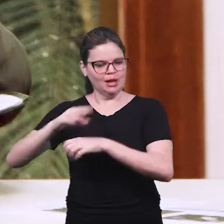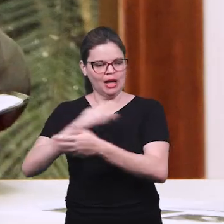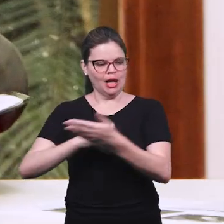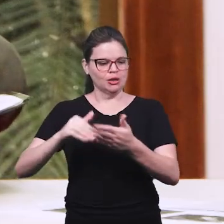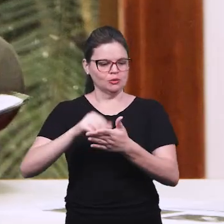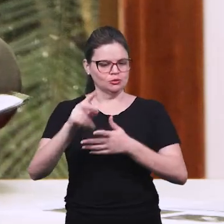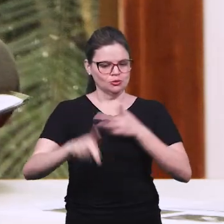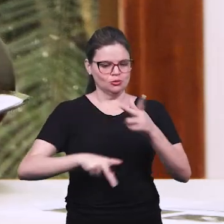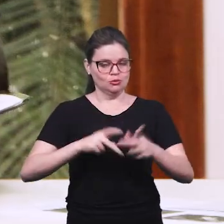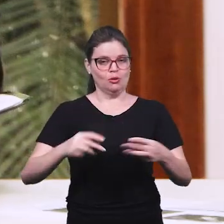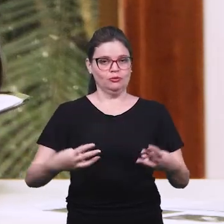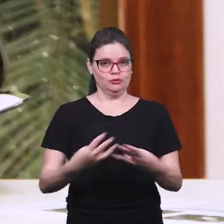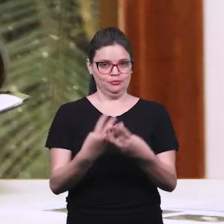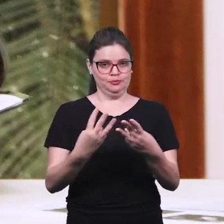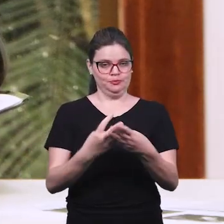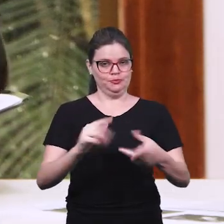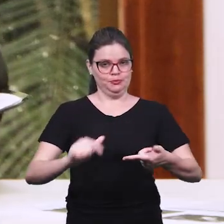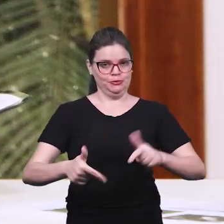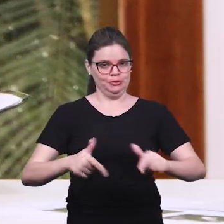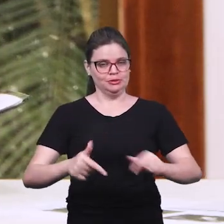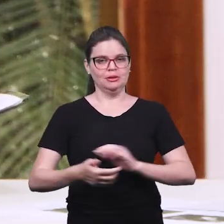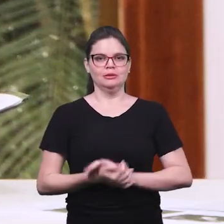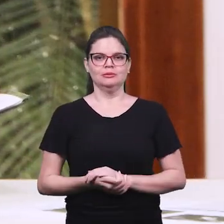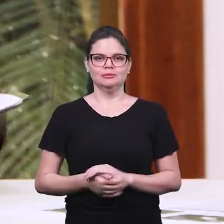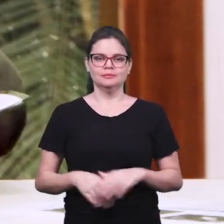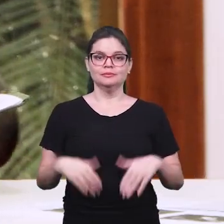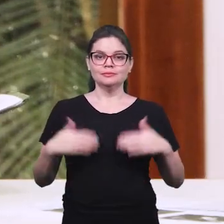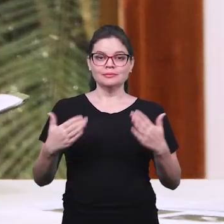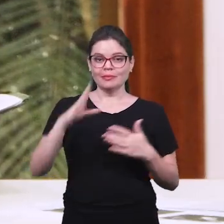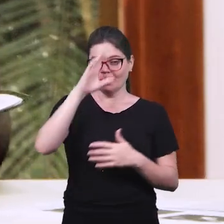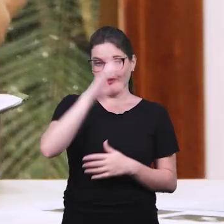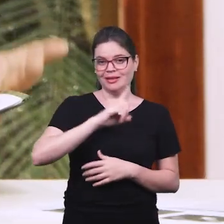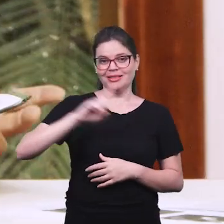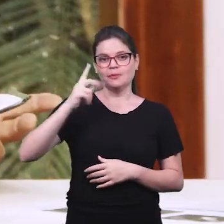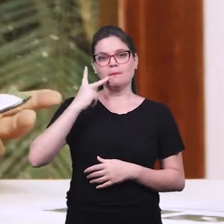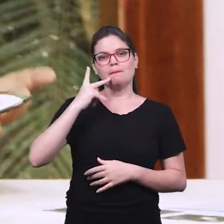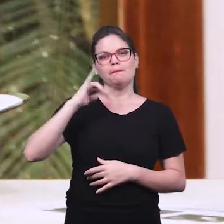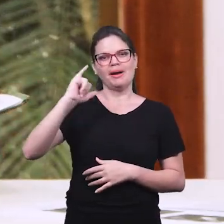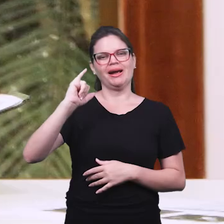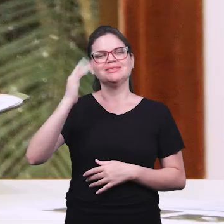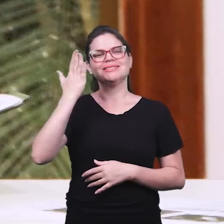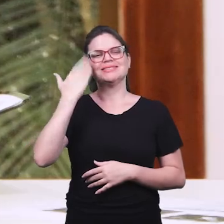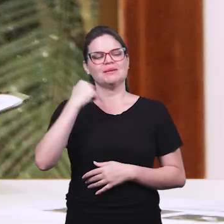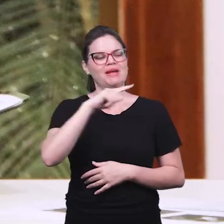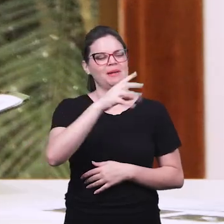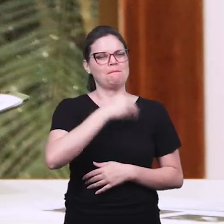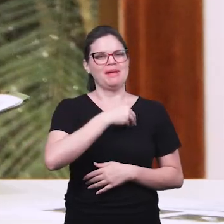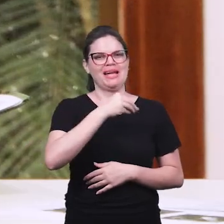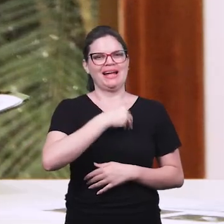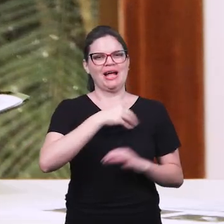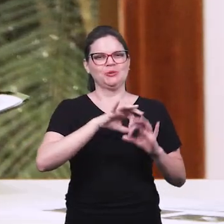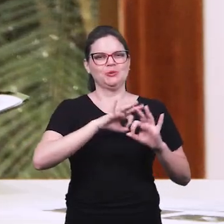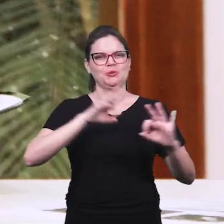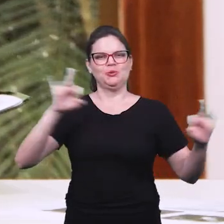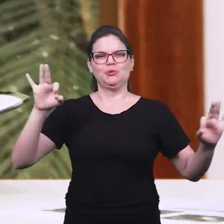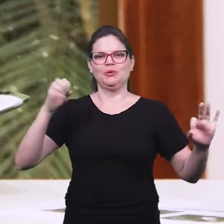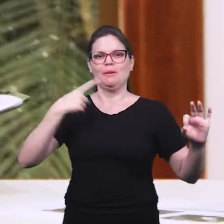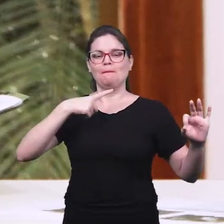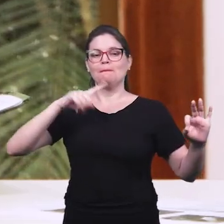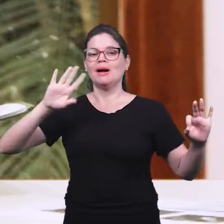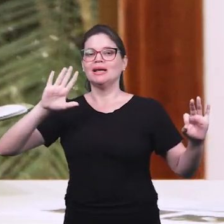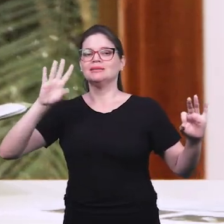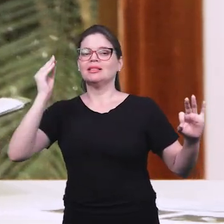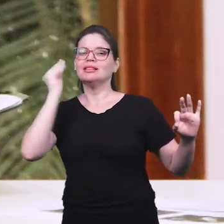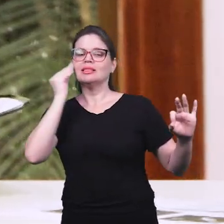Deus faz, tirando do mundo pecaminoso, do homem afastado de Deus, ele faz um acordo para que